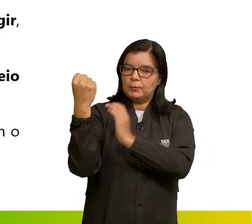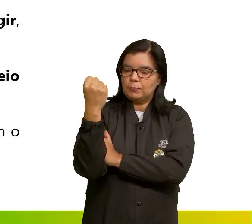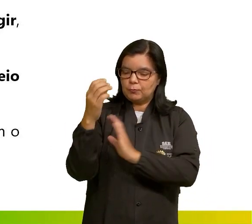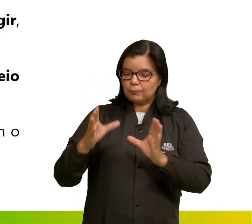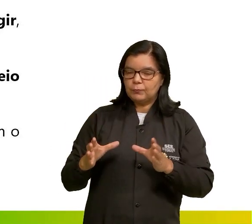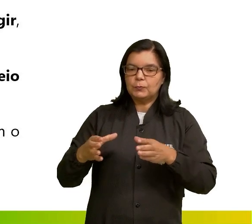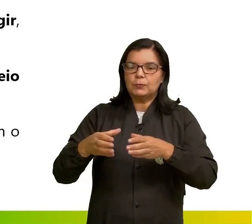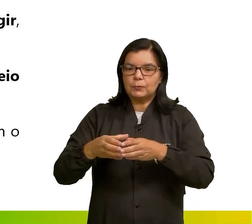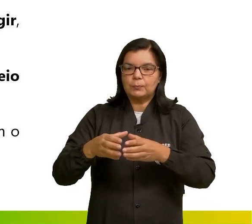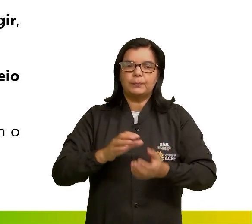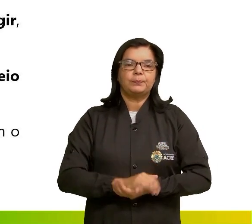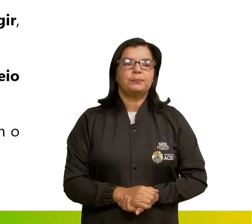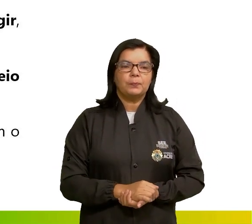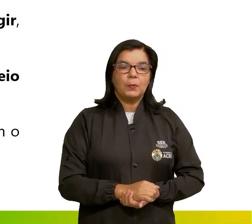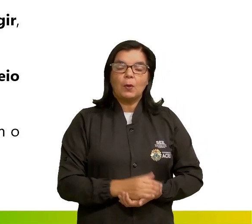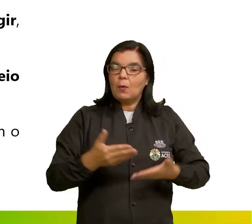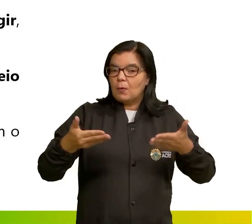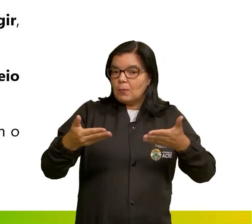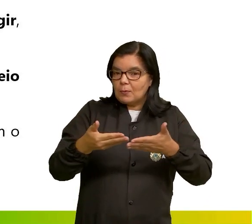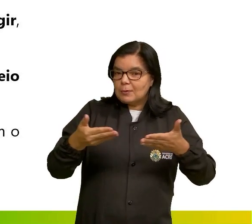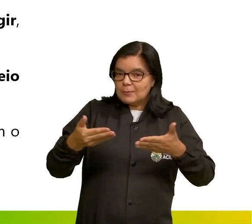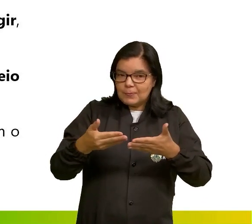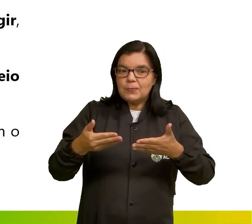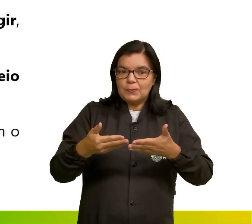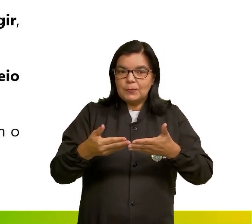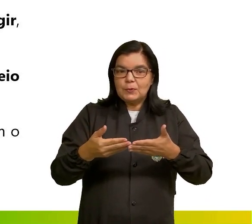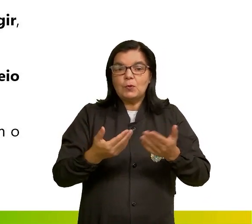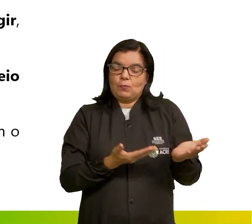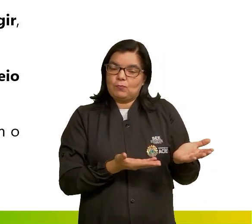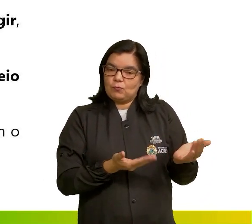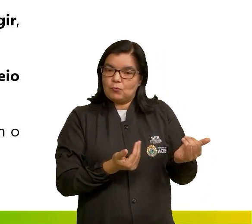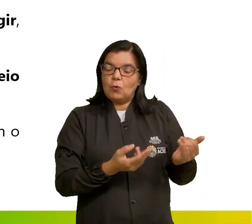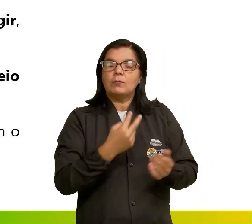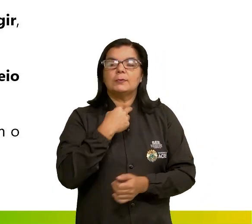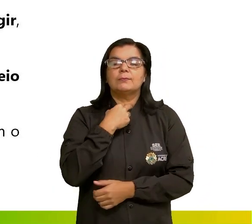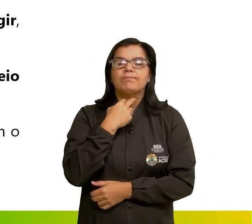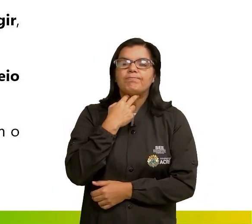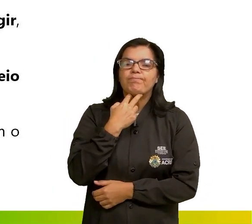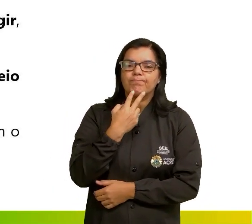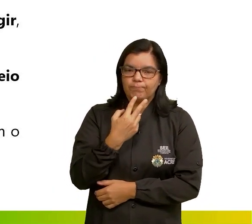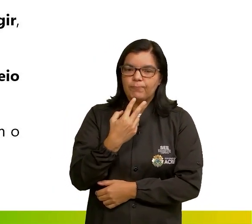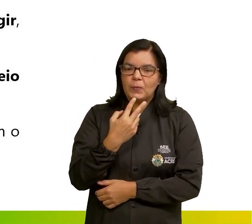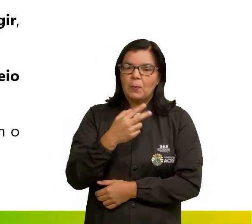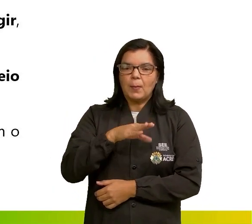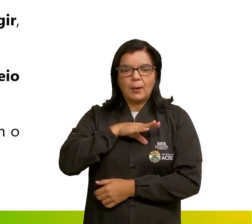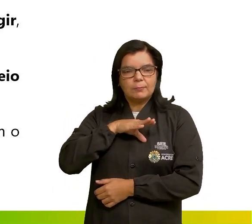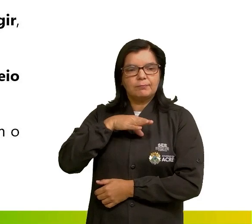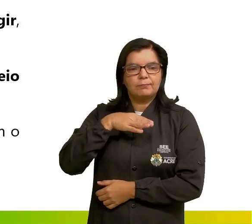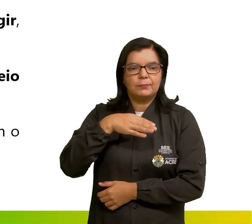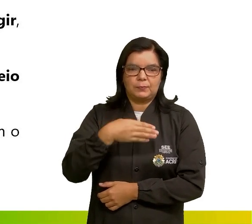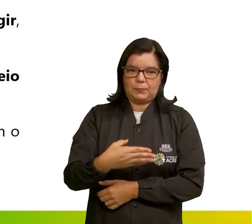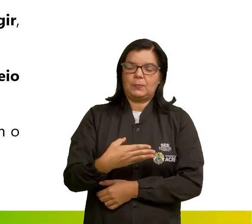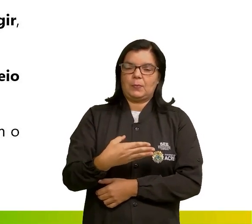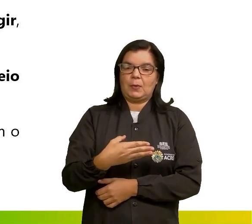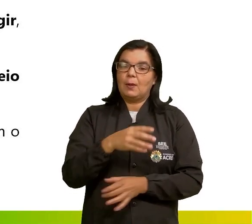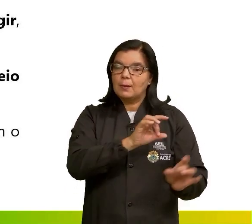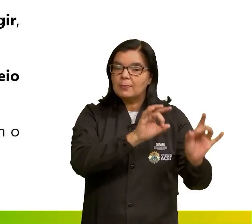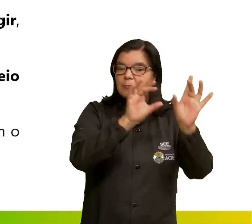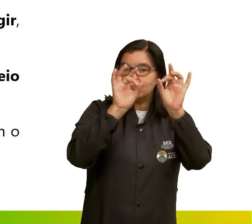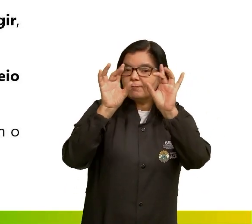força coletiva. Hoje, mais do que nunca, os jovens têm voz e meios para